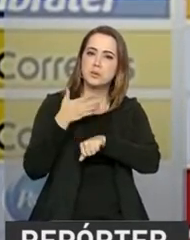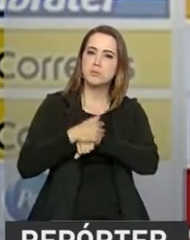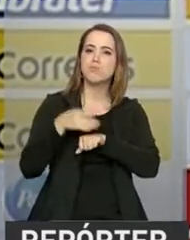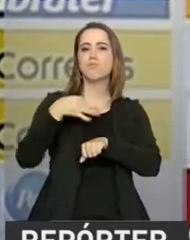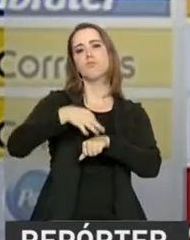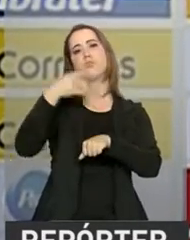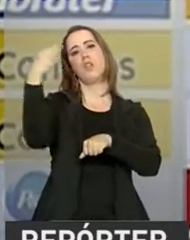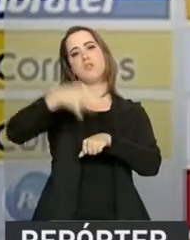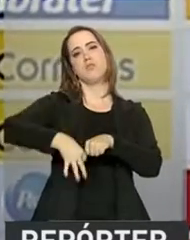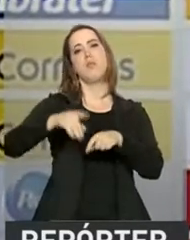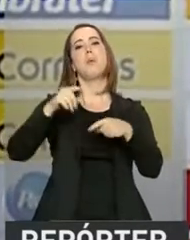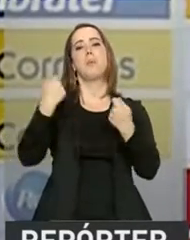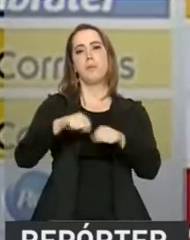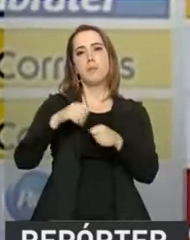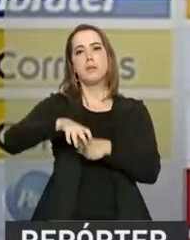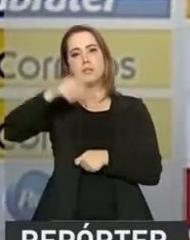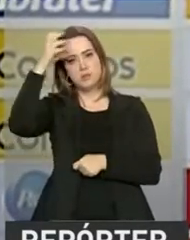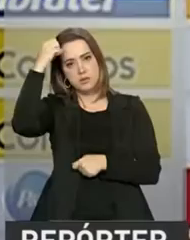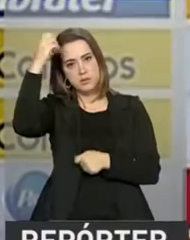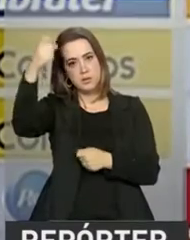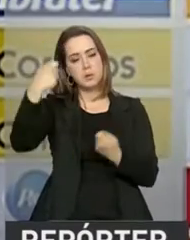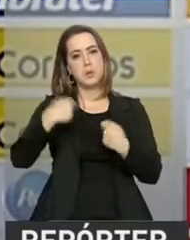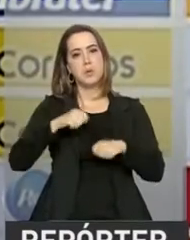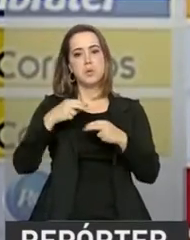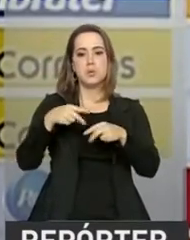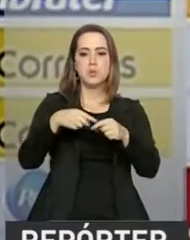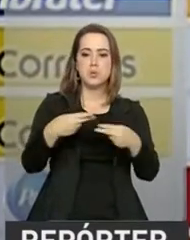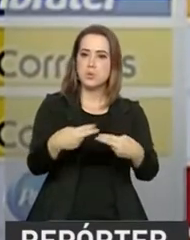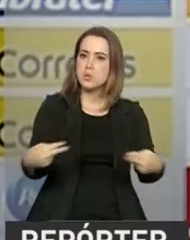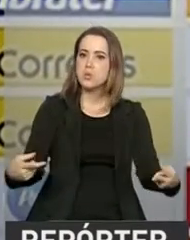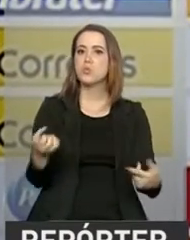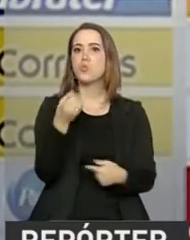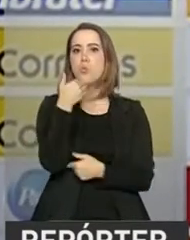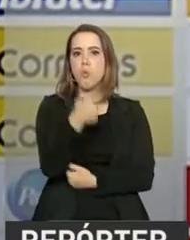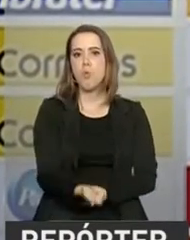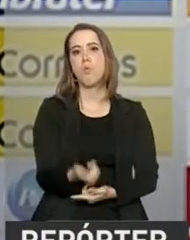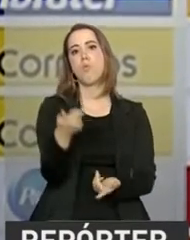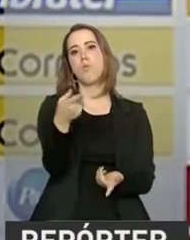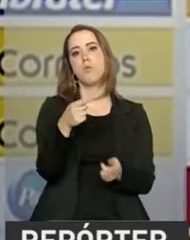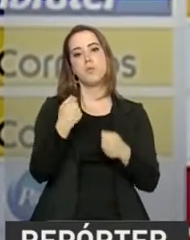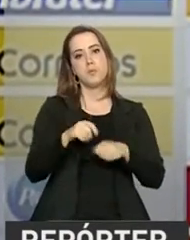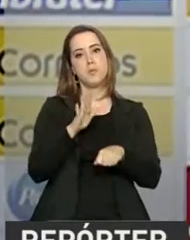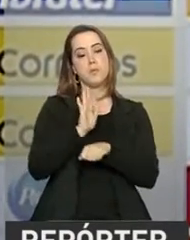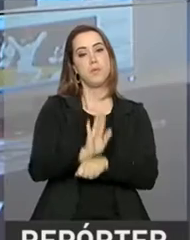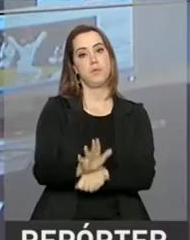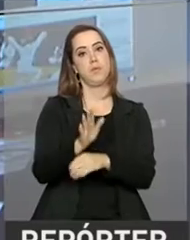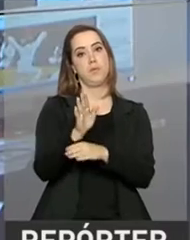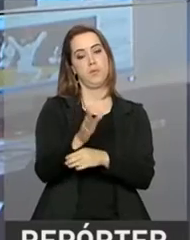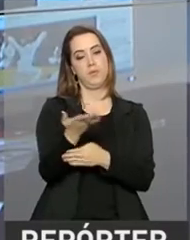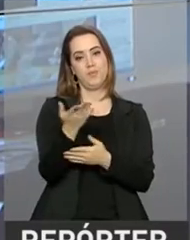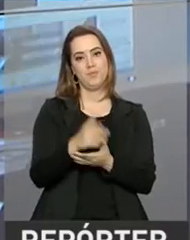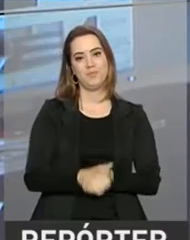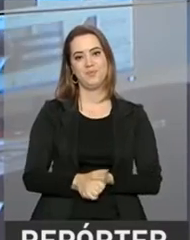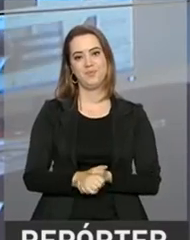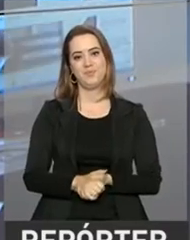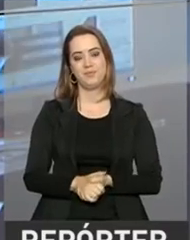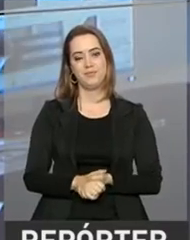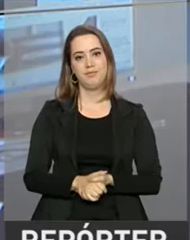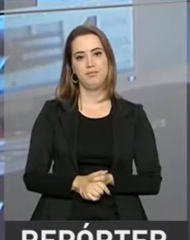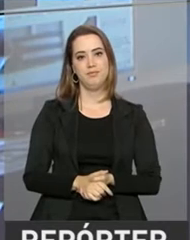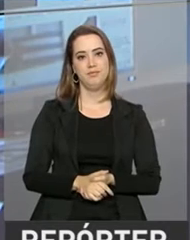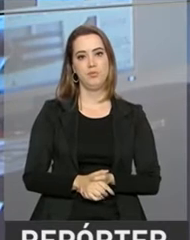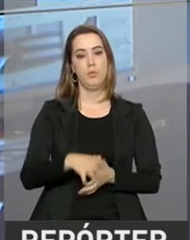nível, viagem, treinar com bons materiais, e sem incentivo, sem apoio, o atleta não chega a lugar nenhum. E a